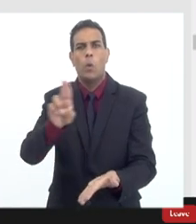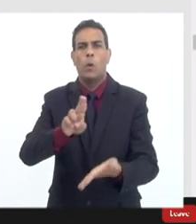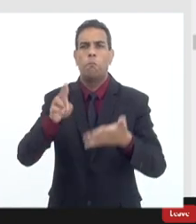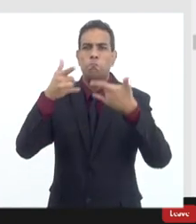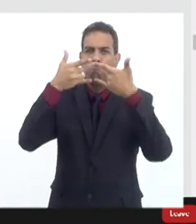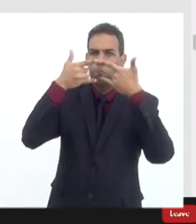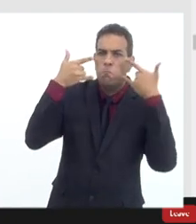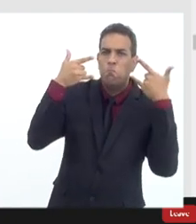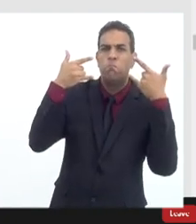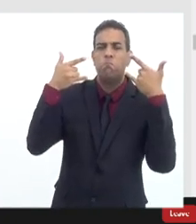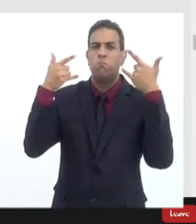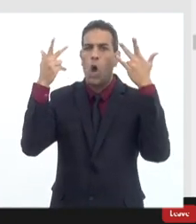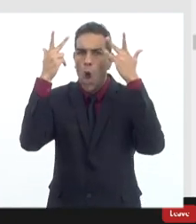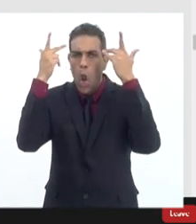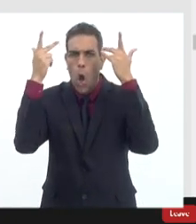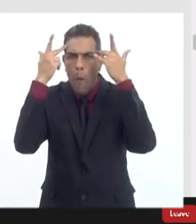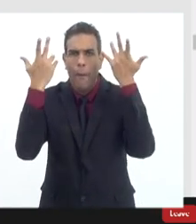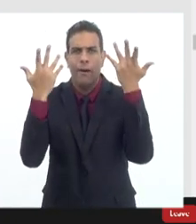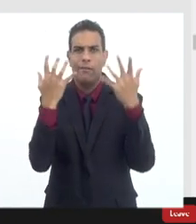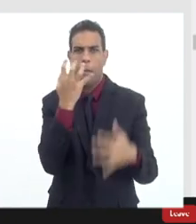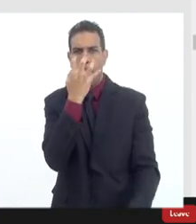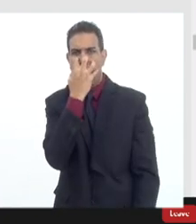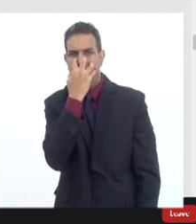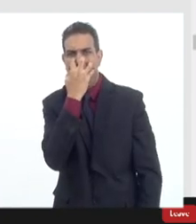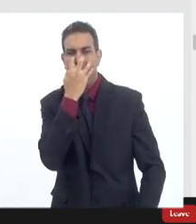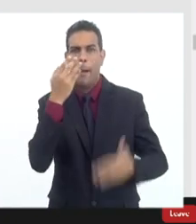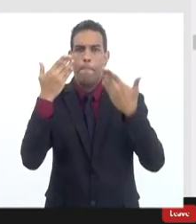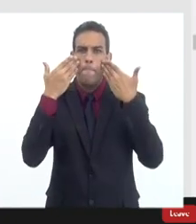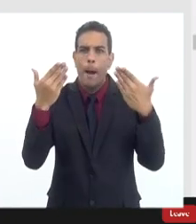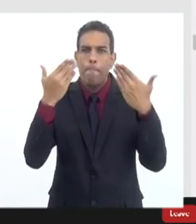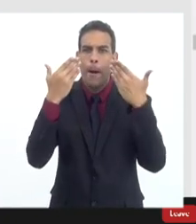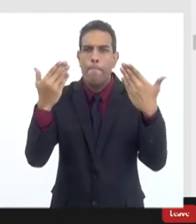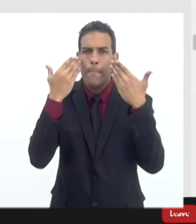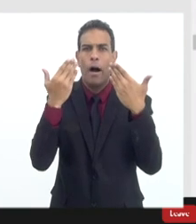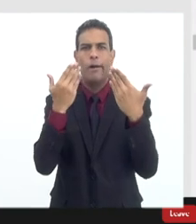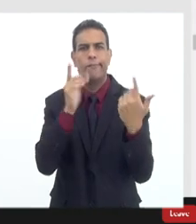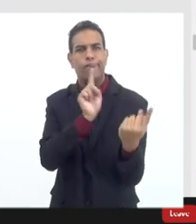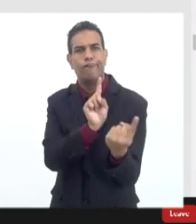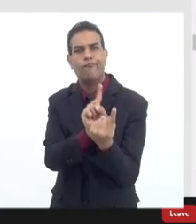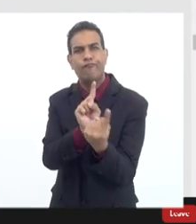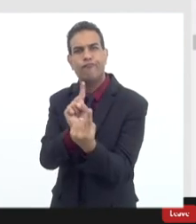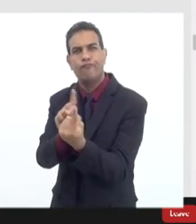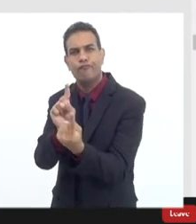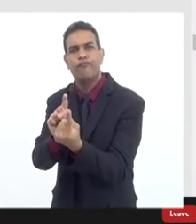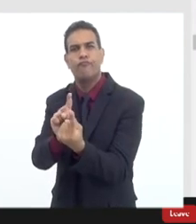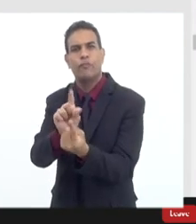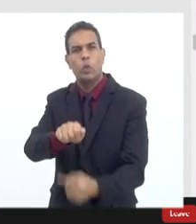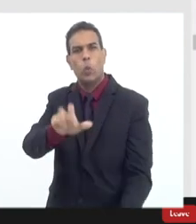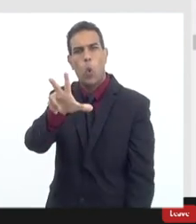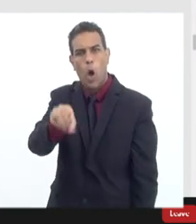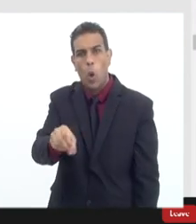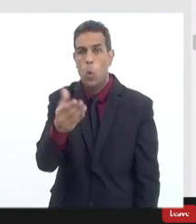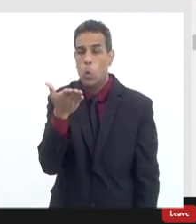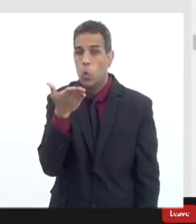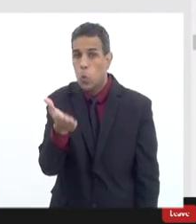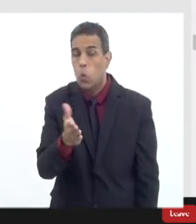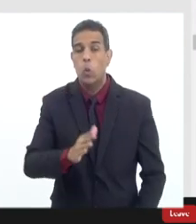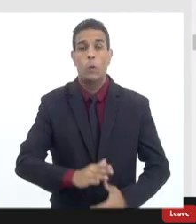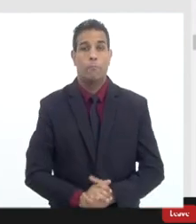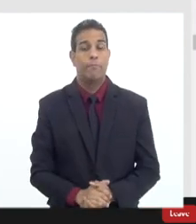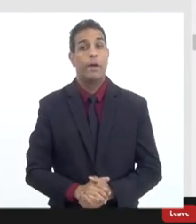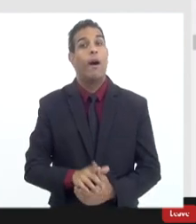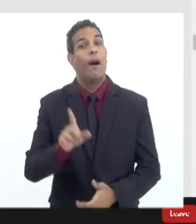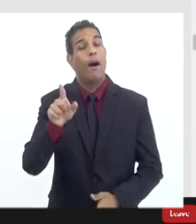comum, não usavam a face shield. É um funcionário que se expõe muito, que se aproxima dos estudantes e de todos os estudantes. Então,